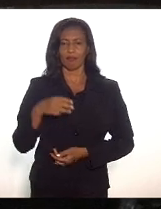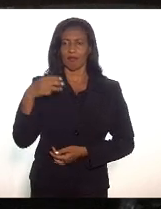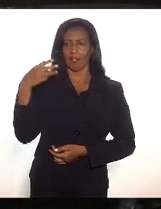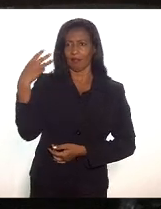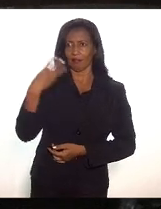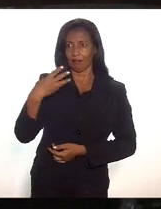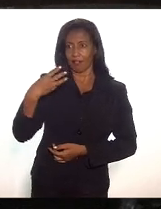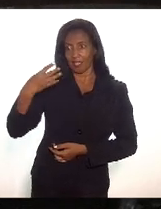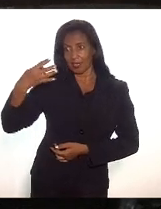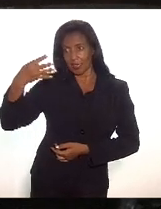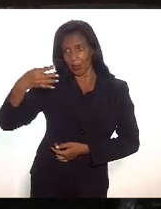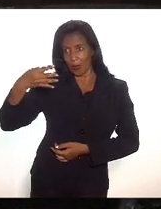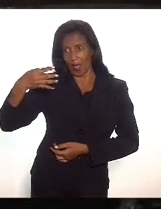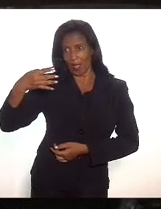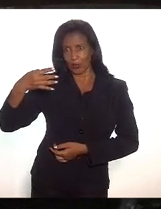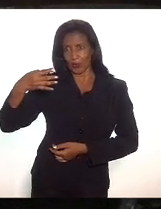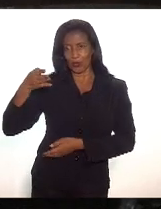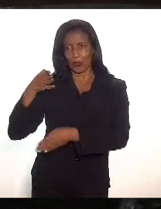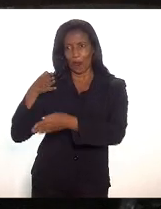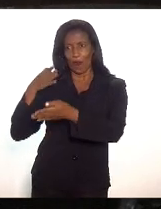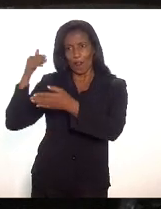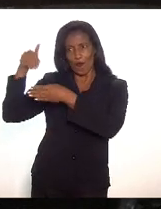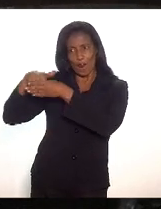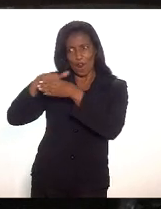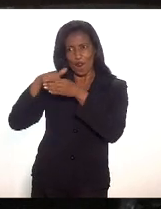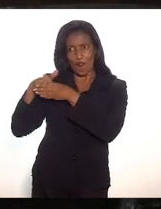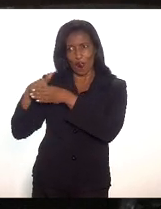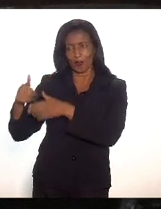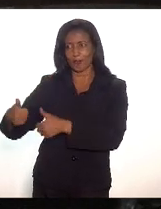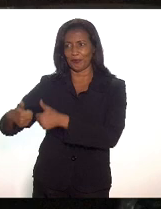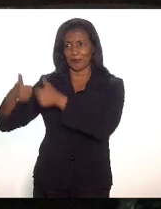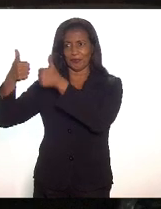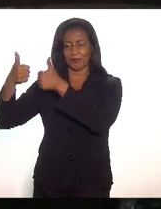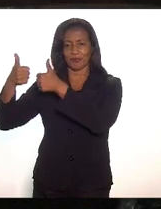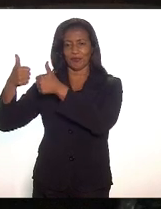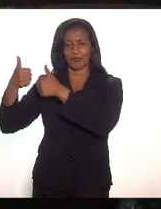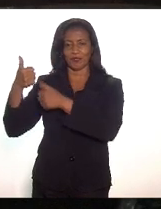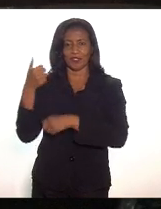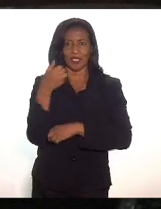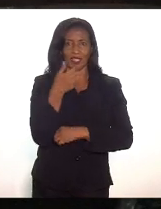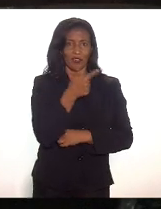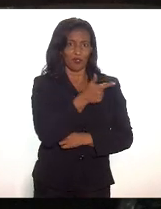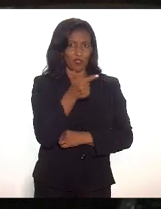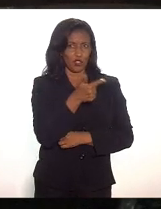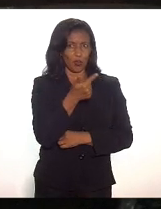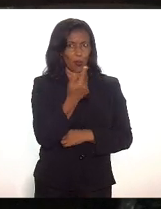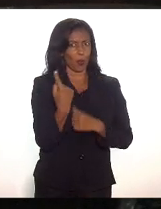34 votos a favor, 22 votos contra.